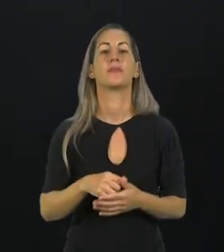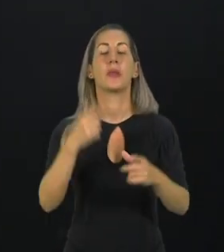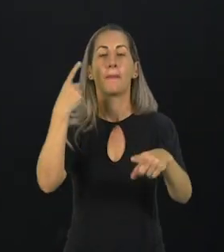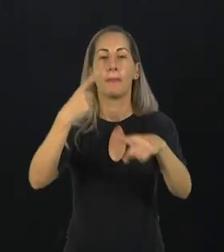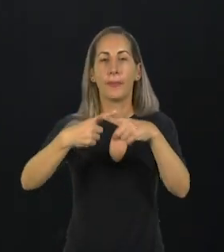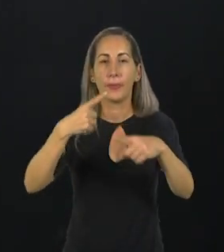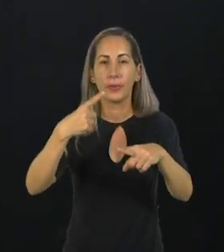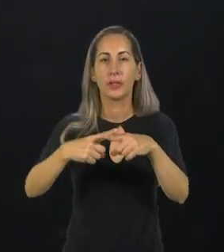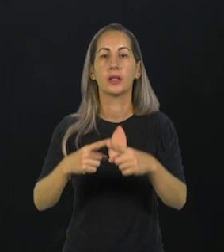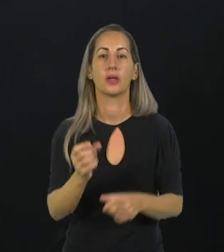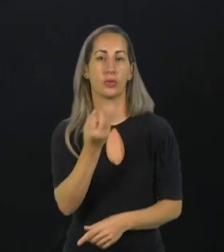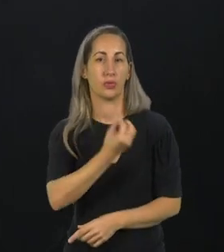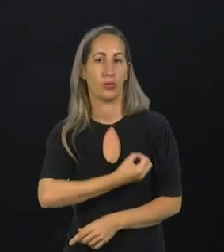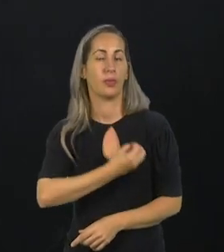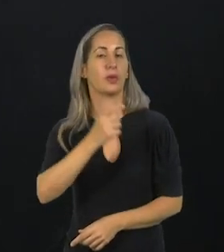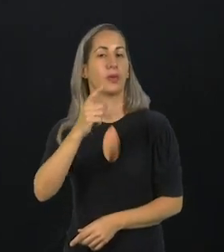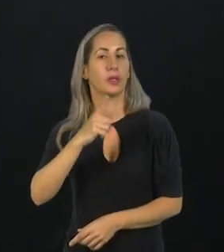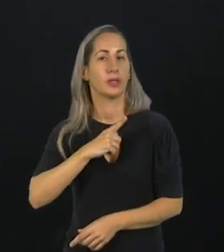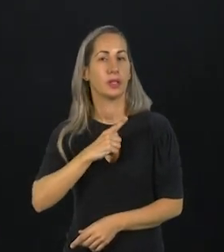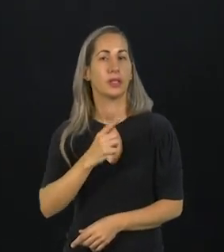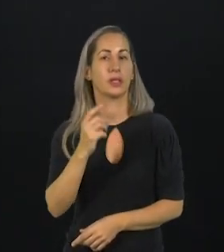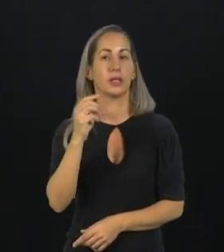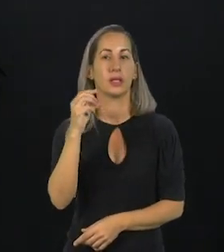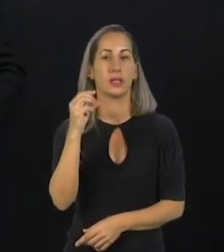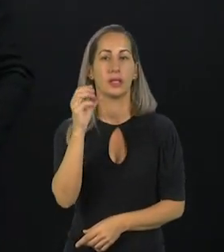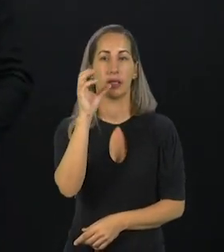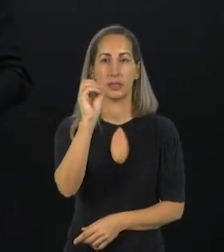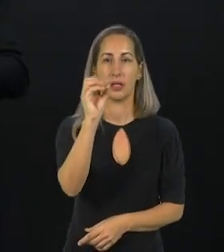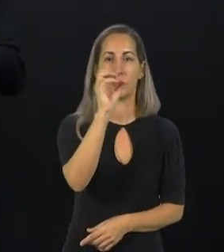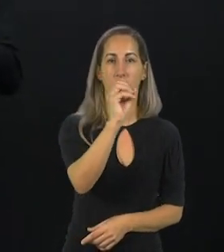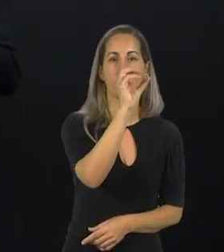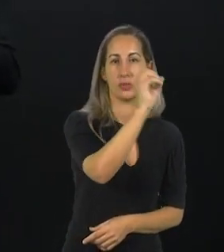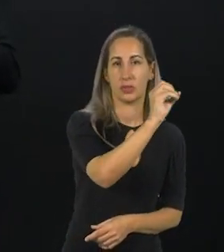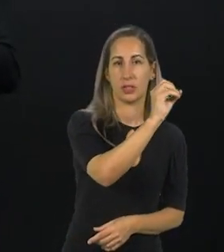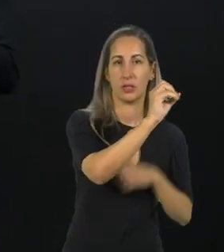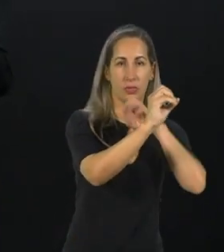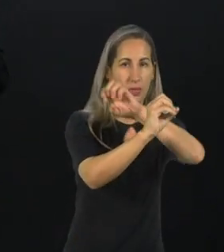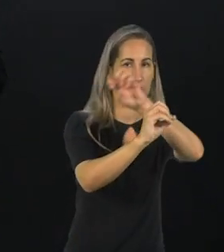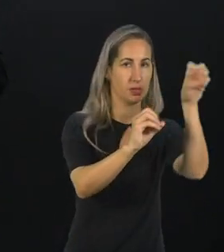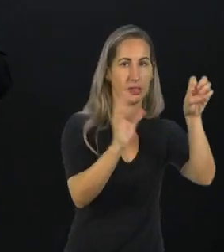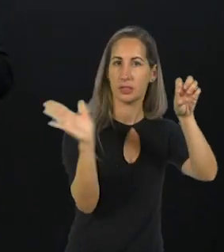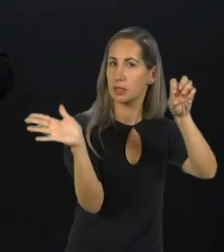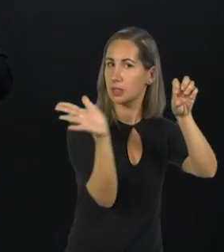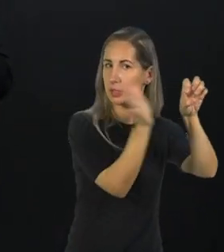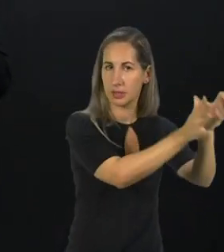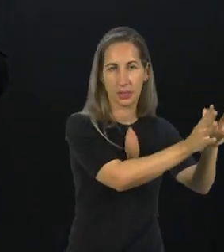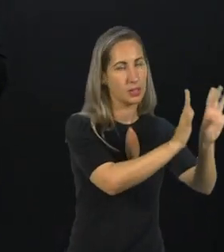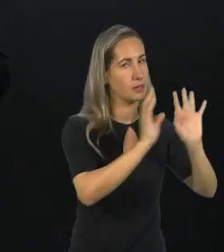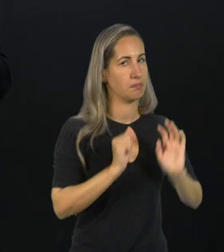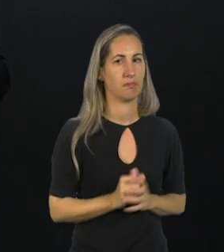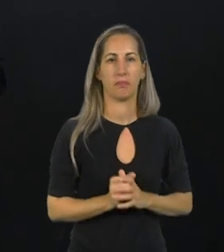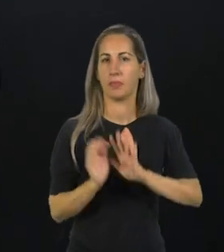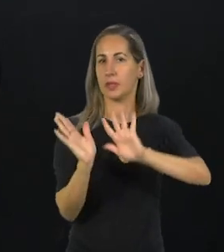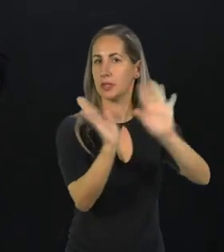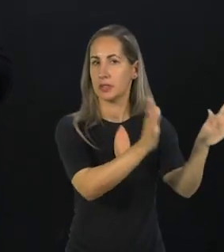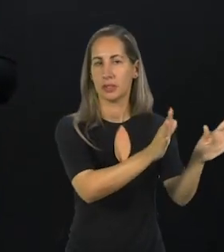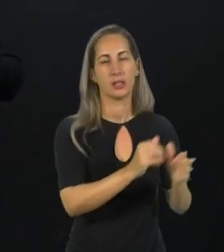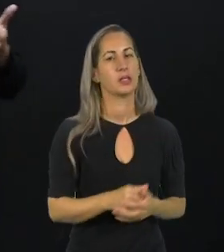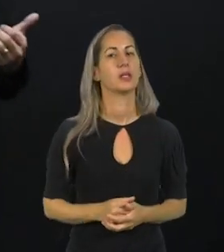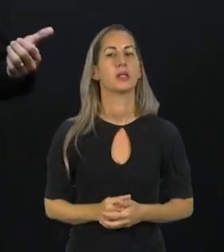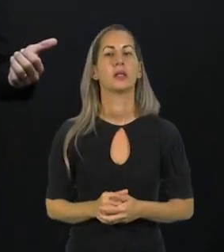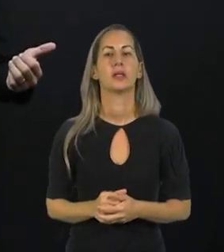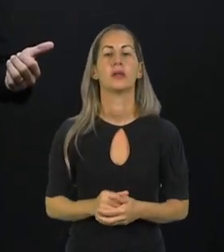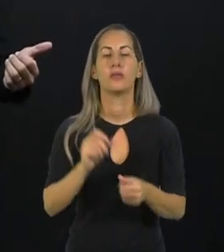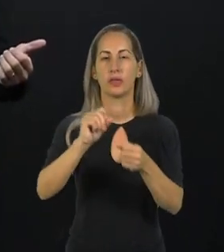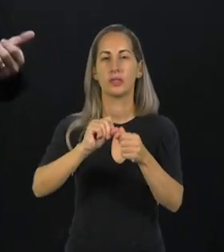Por quê? Porque esse número possui 3 zeros à esquerda. Pode esquecer, pode jogar no lixo que não vale de nada para o que a